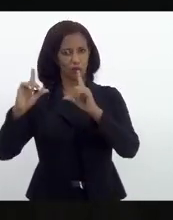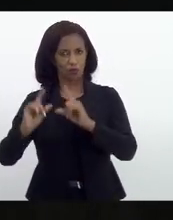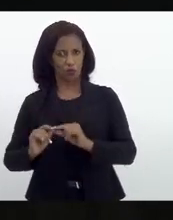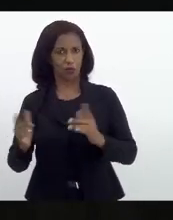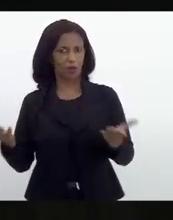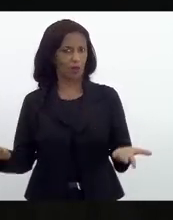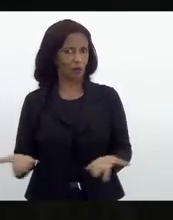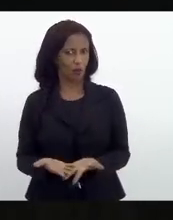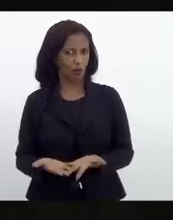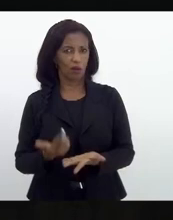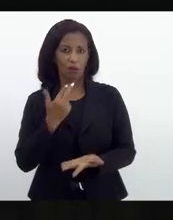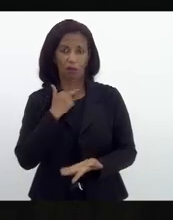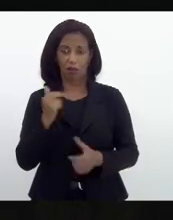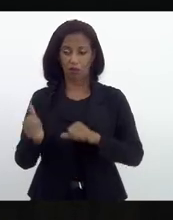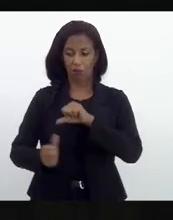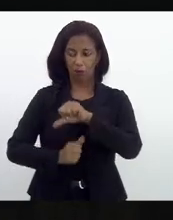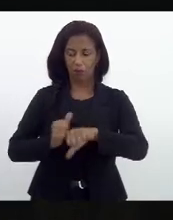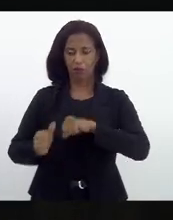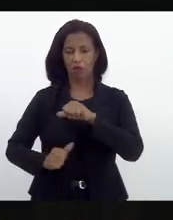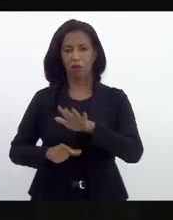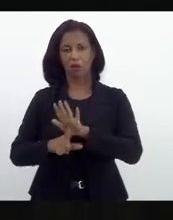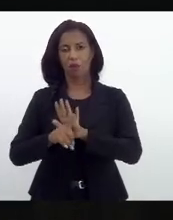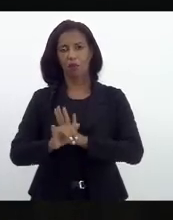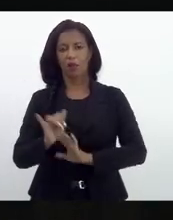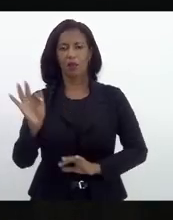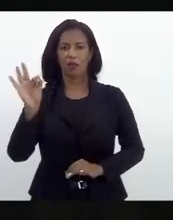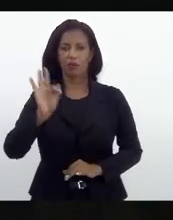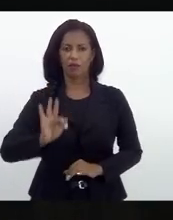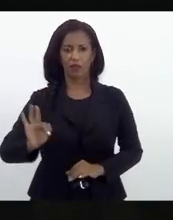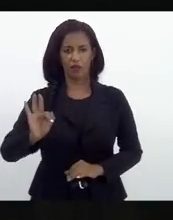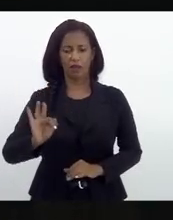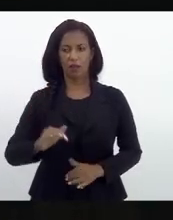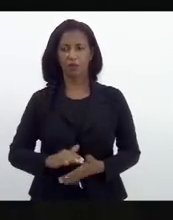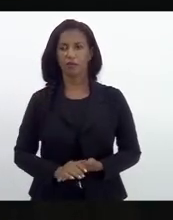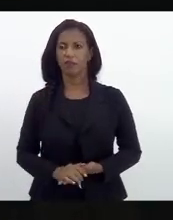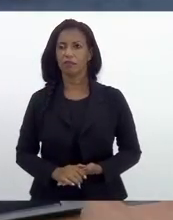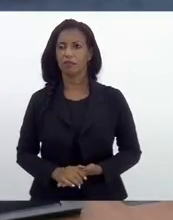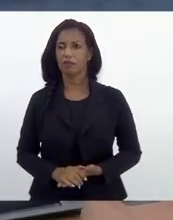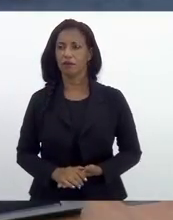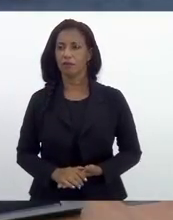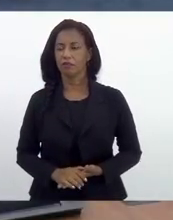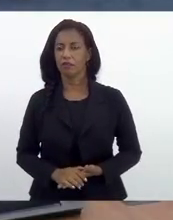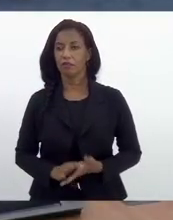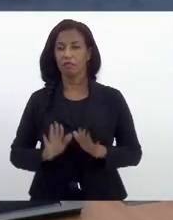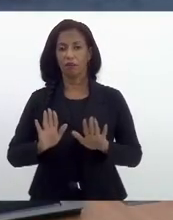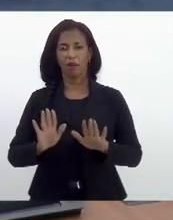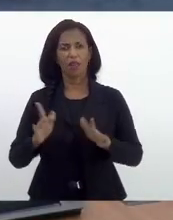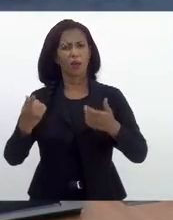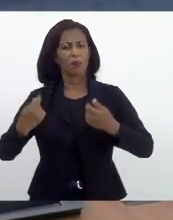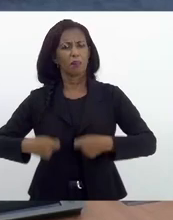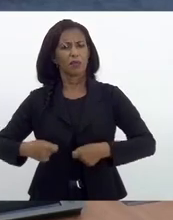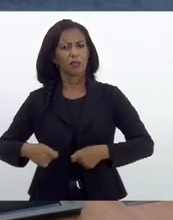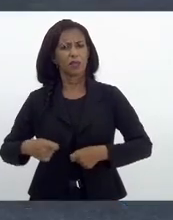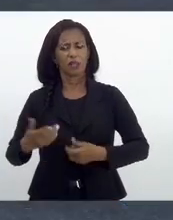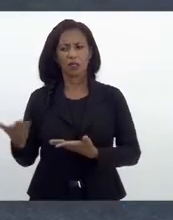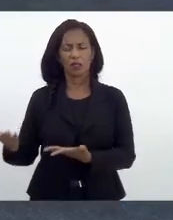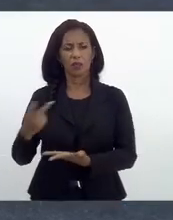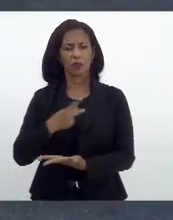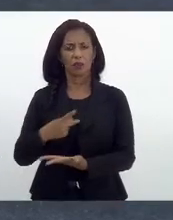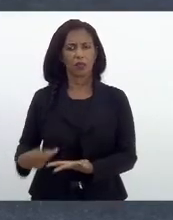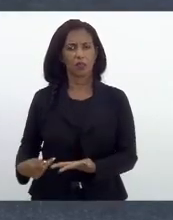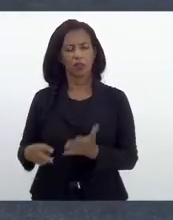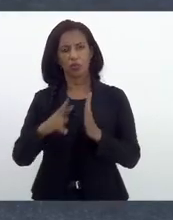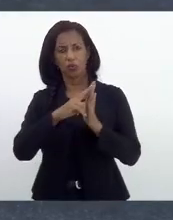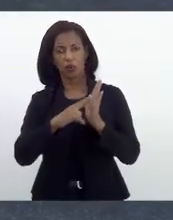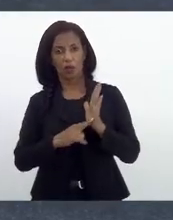mas não dá para mudar uma lei federal que a gente mas a gente não não precisaria necessariamente seu presidente no